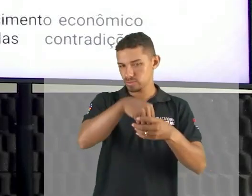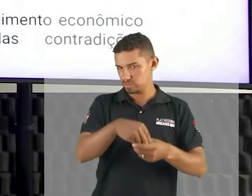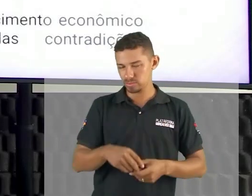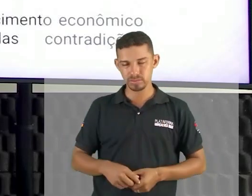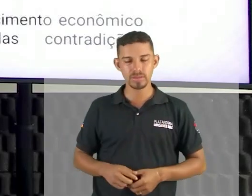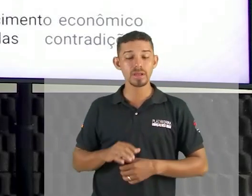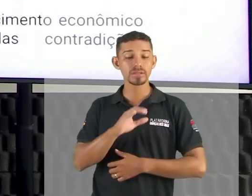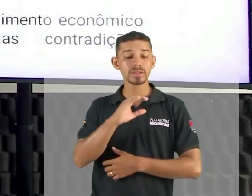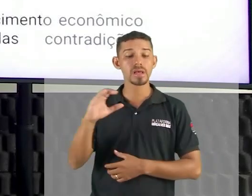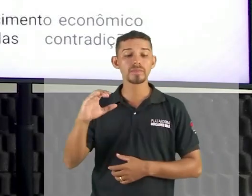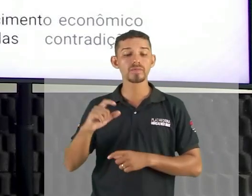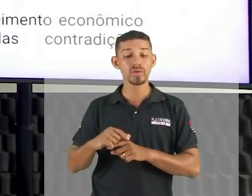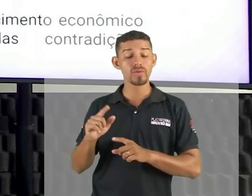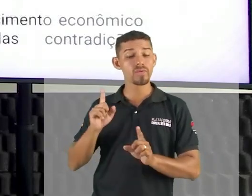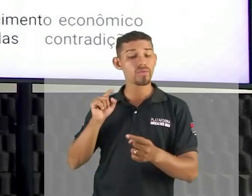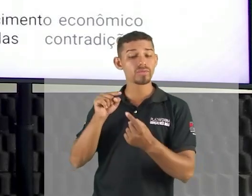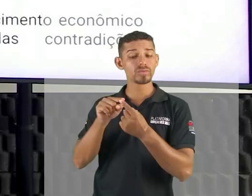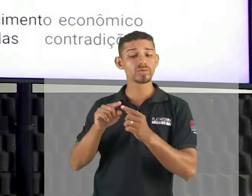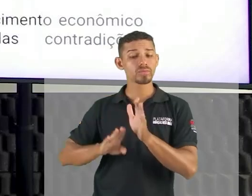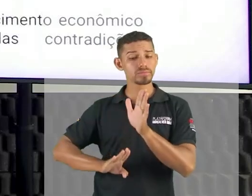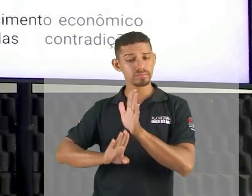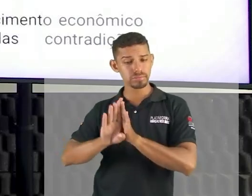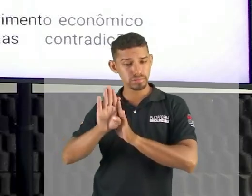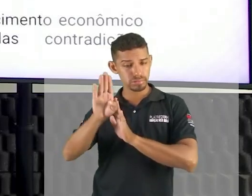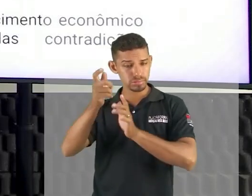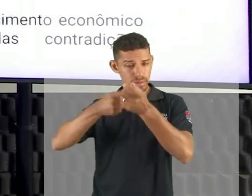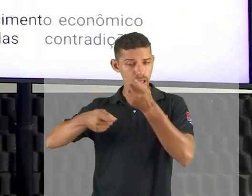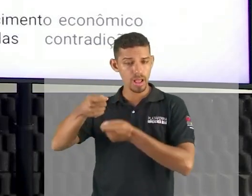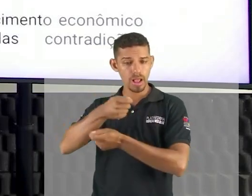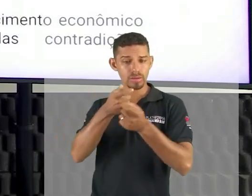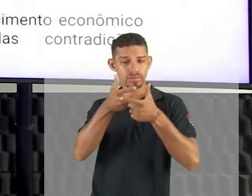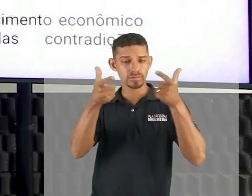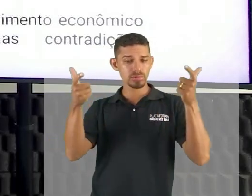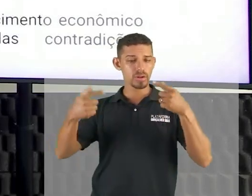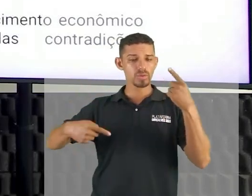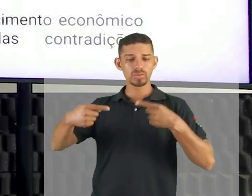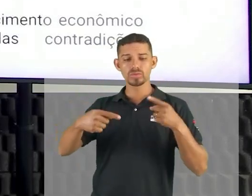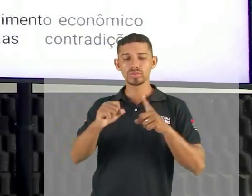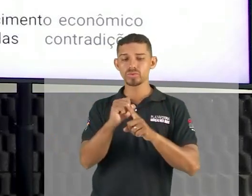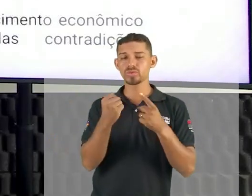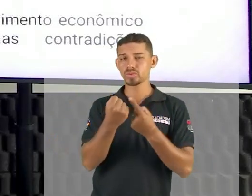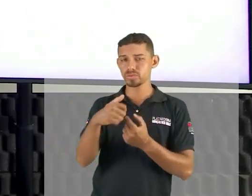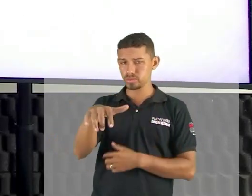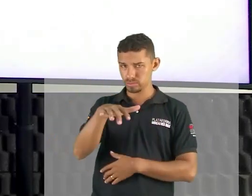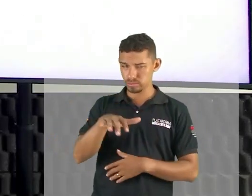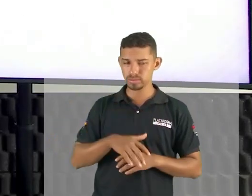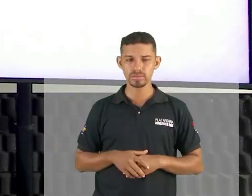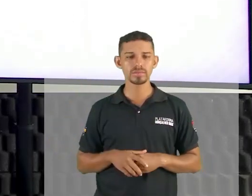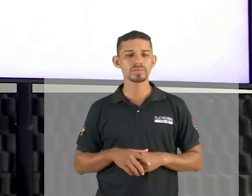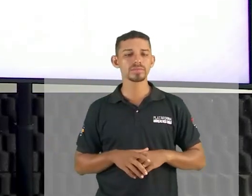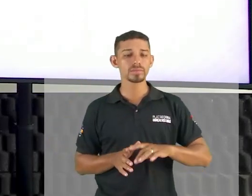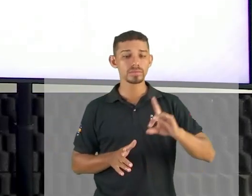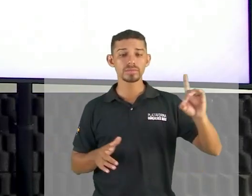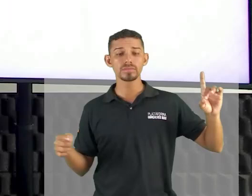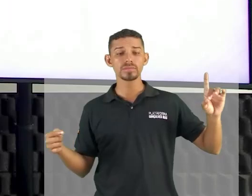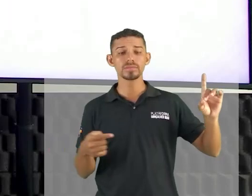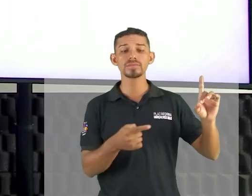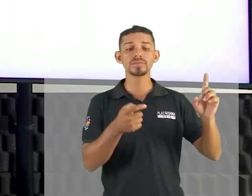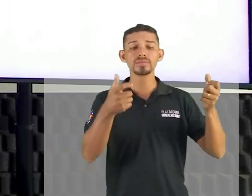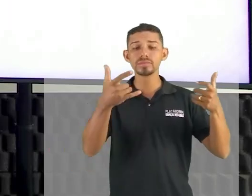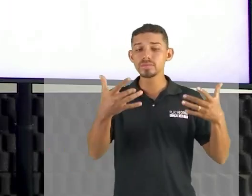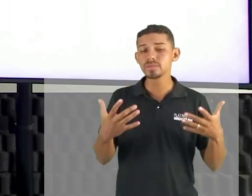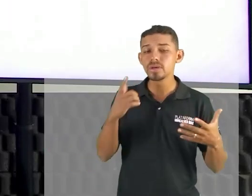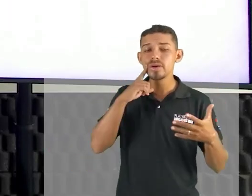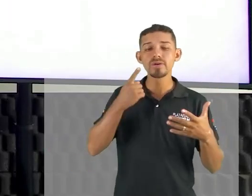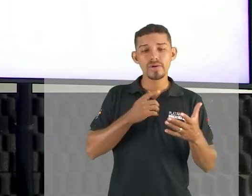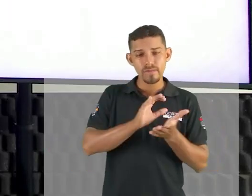Letra C, enfatizar que o crescimento econômico implicou aumento das contradições socioespaciais. A letra D, ressaltar